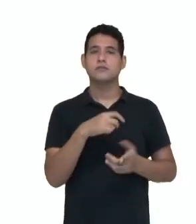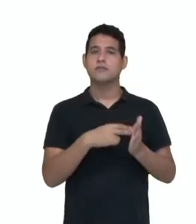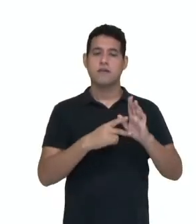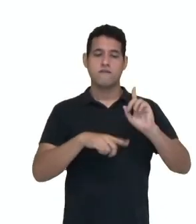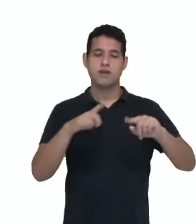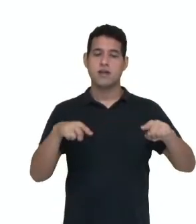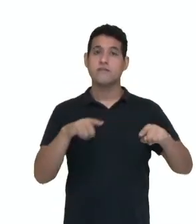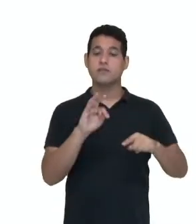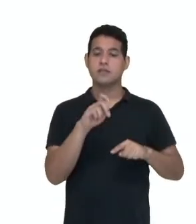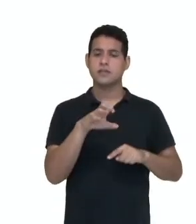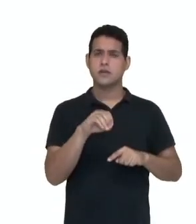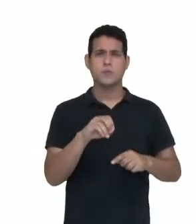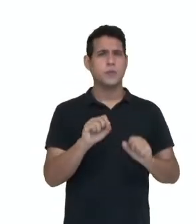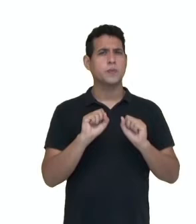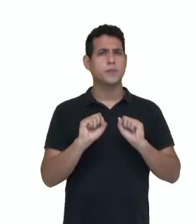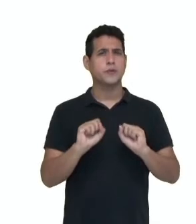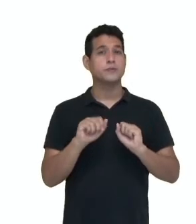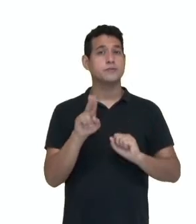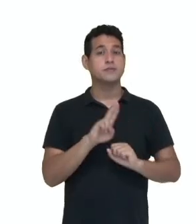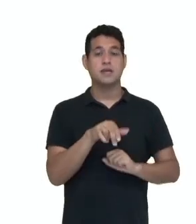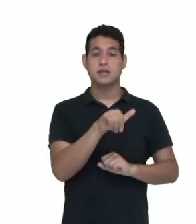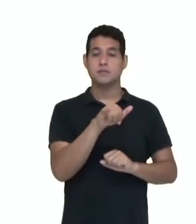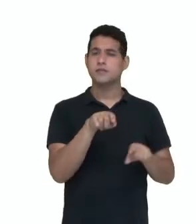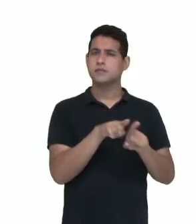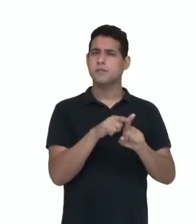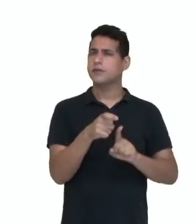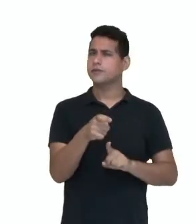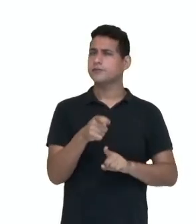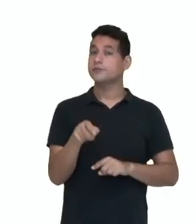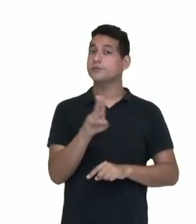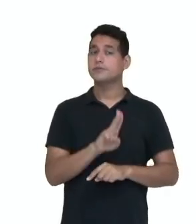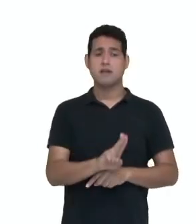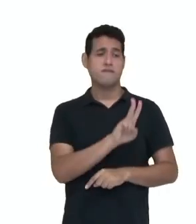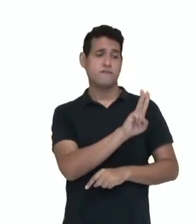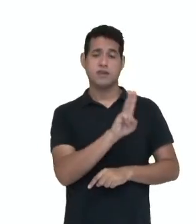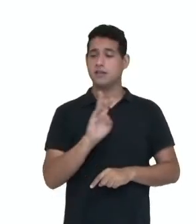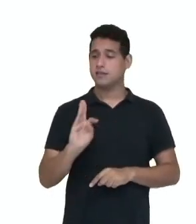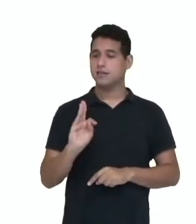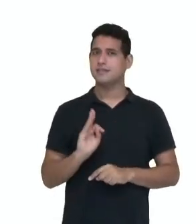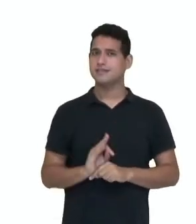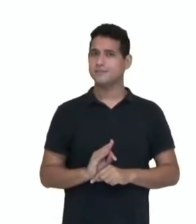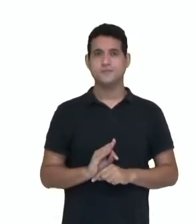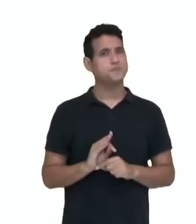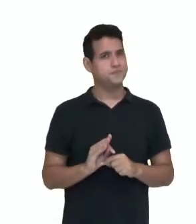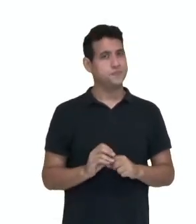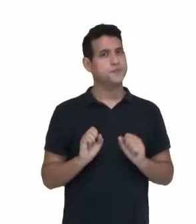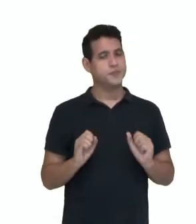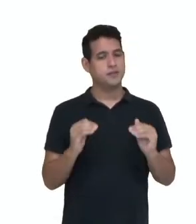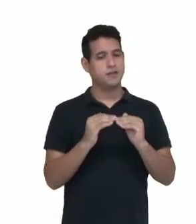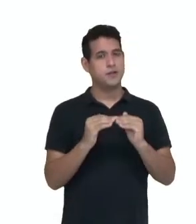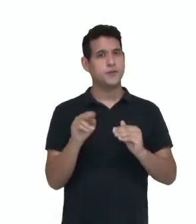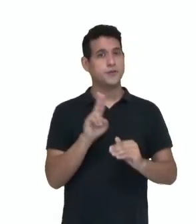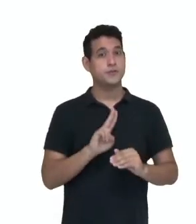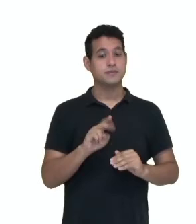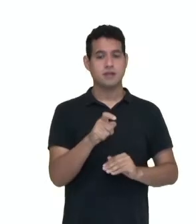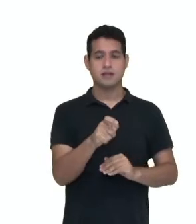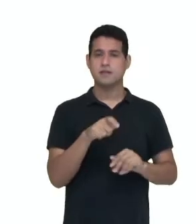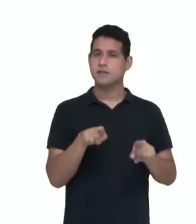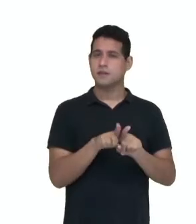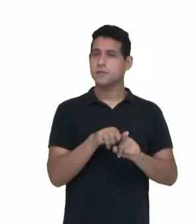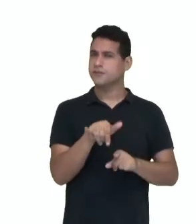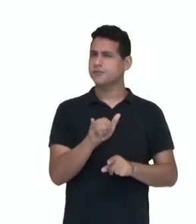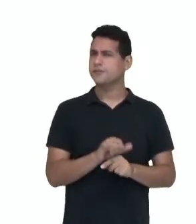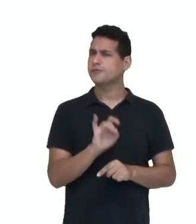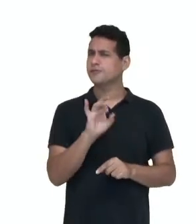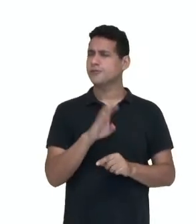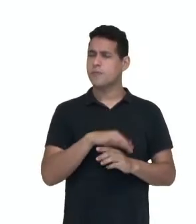é o tempo. Então, você já pode, em vez de usar y e x, usar v e t. Dá na mesma se você usou y e x, tá bom? Mas